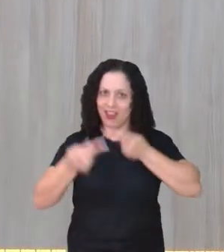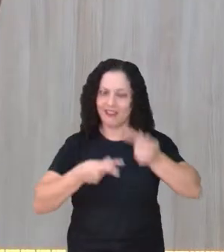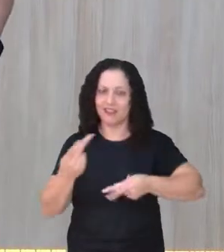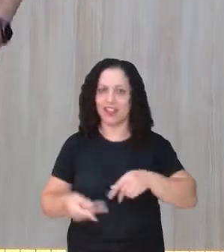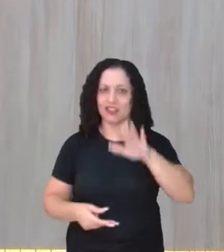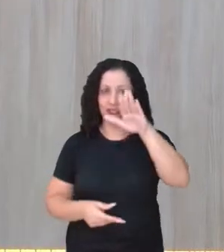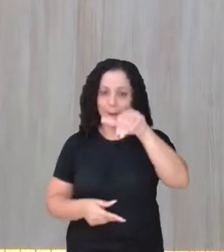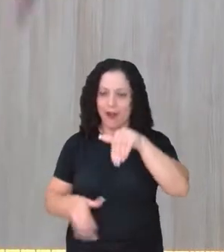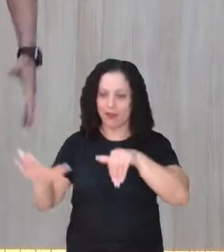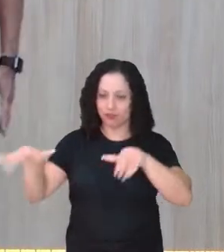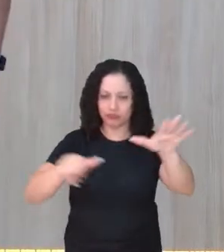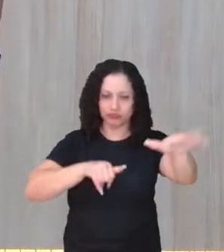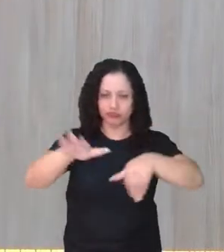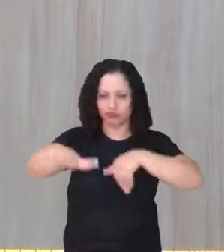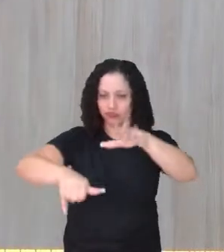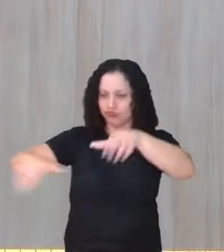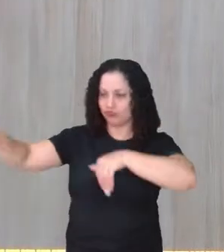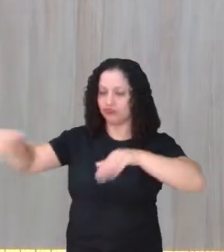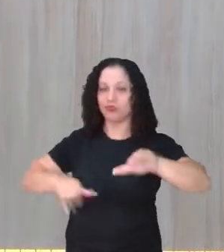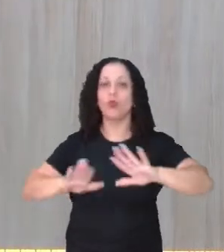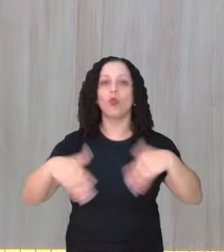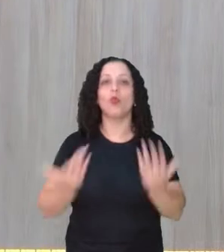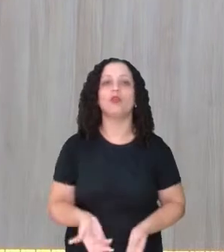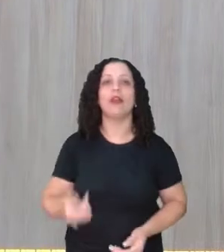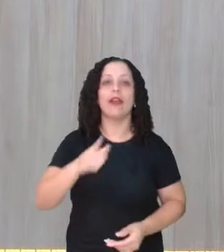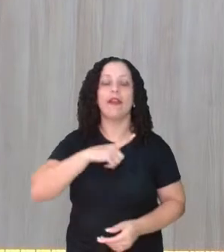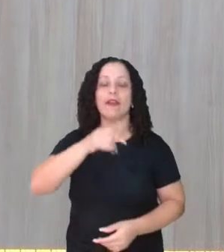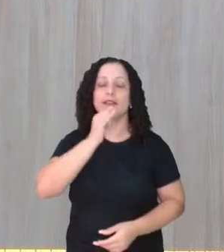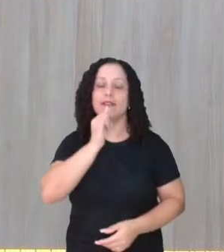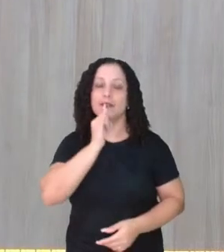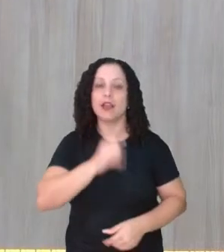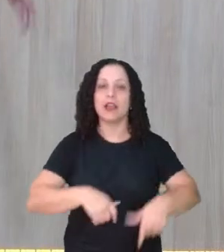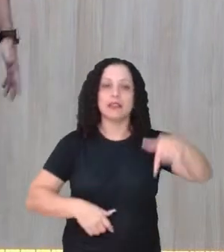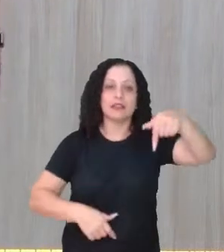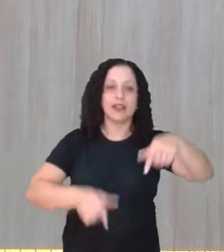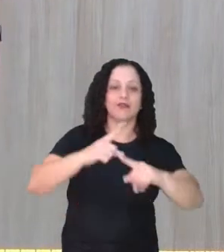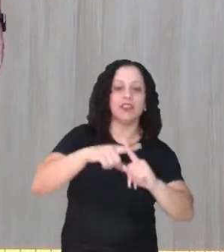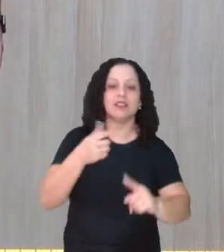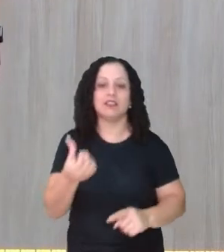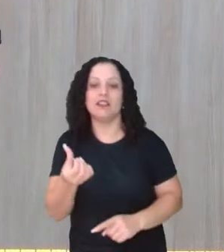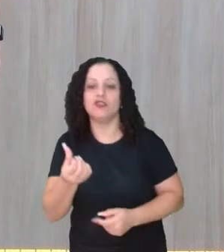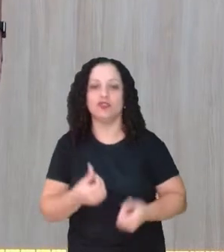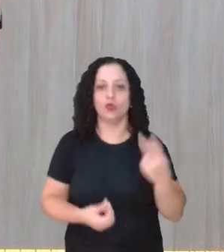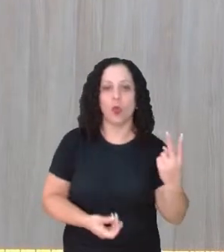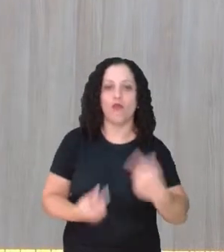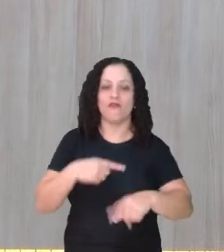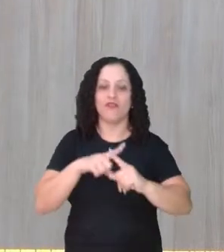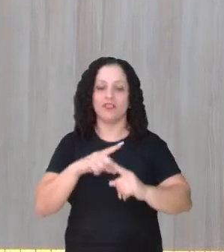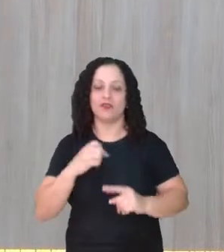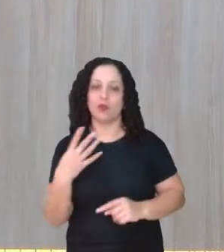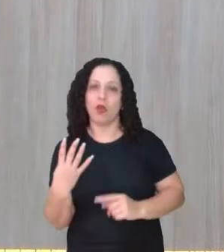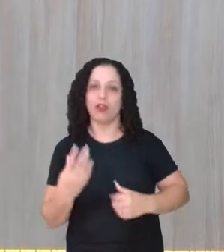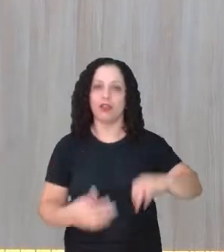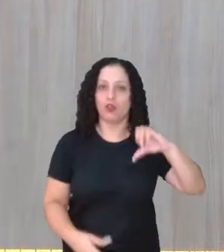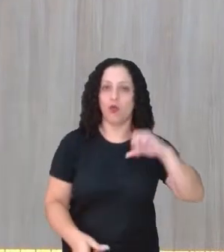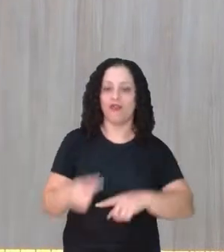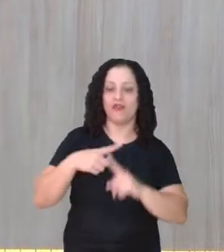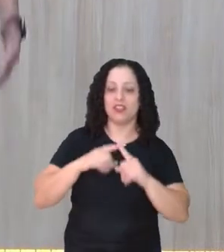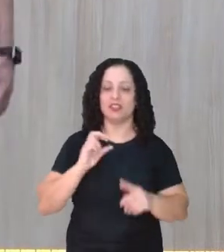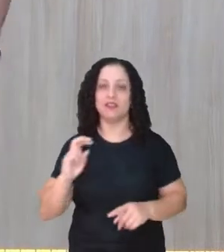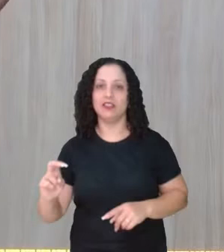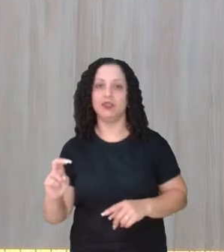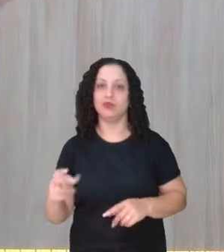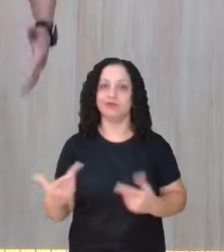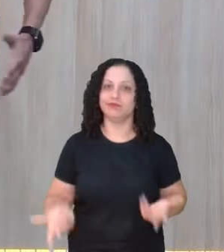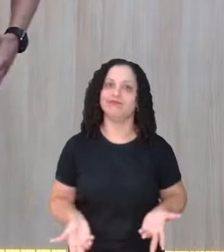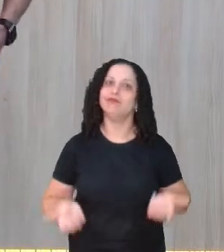do birô e ela começava. Quanto é 7 vezes 6? Quanto é 2 vezes 4? Quanto é 9 vezes 5? E aí a gente ia